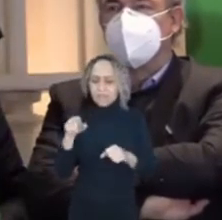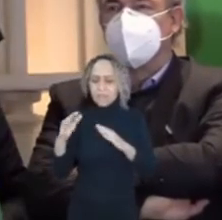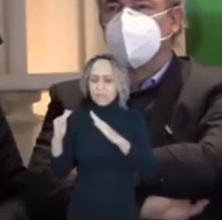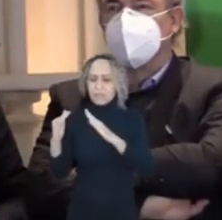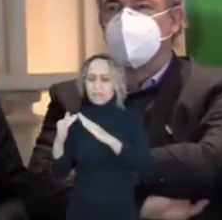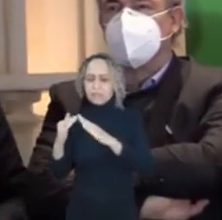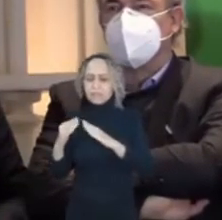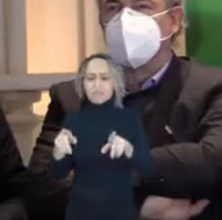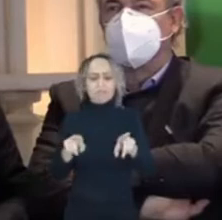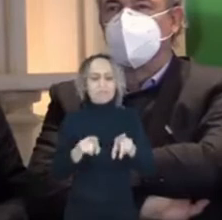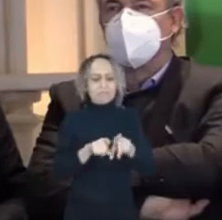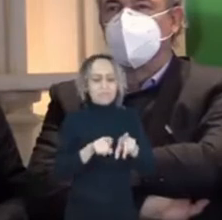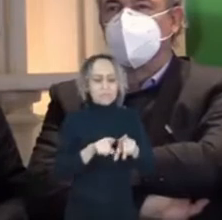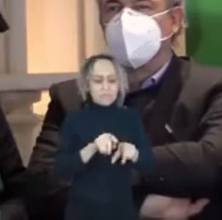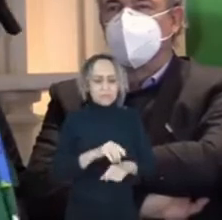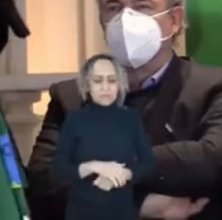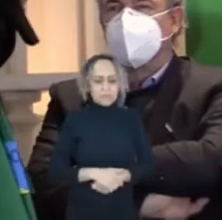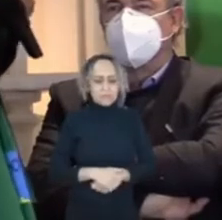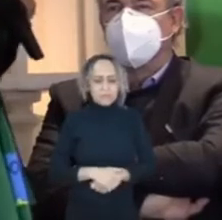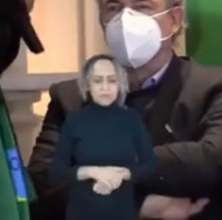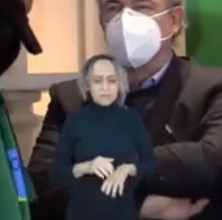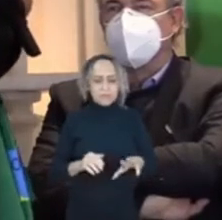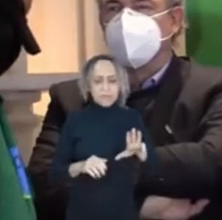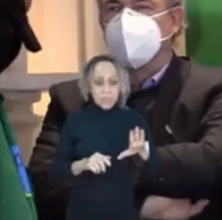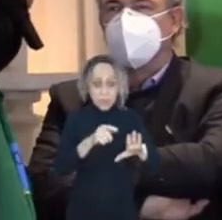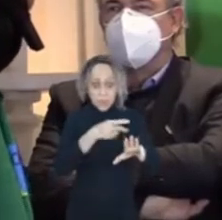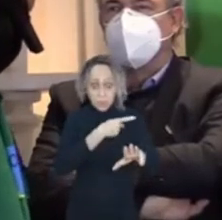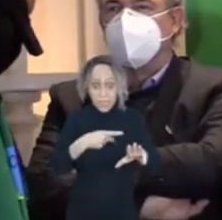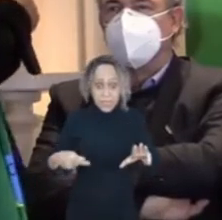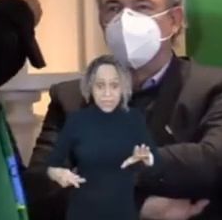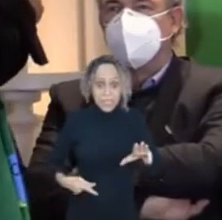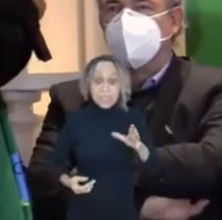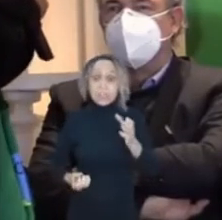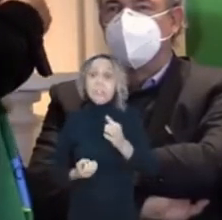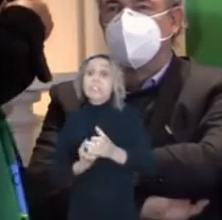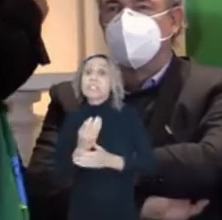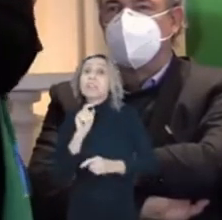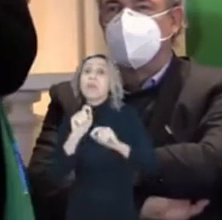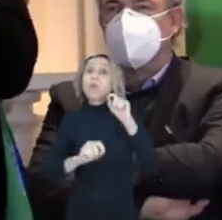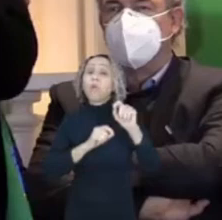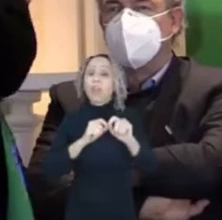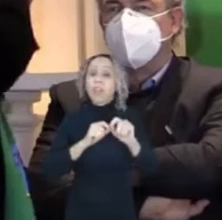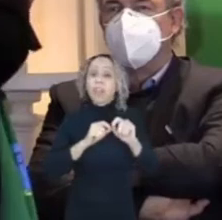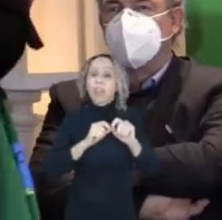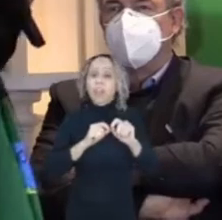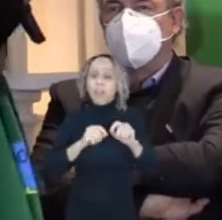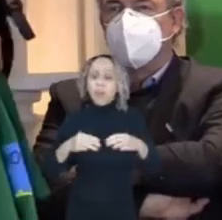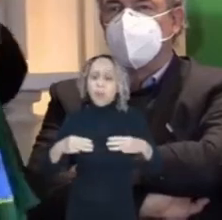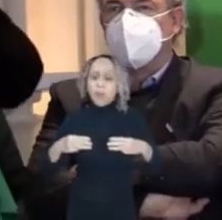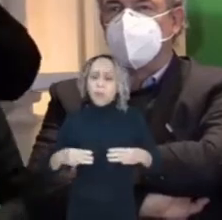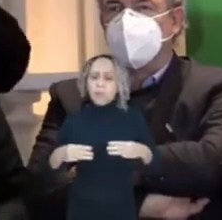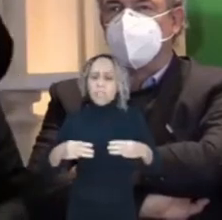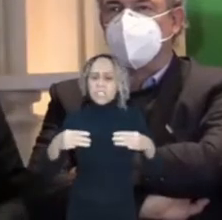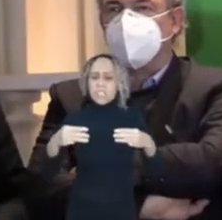e também que o presidente criou o ministério, que era o SISC, que